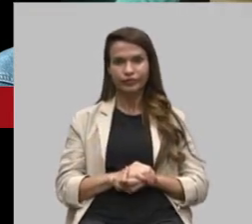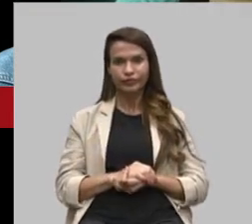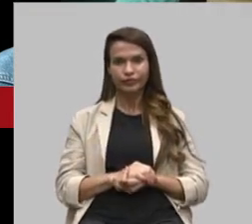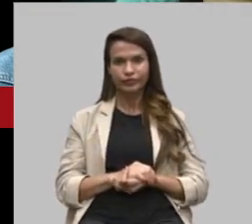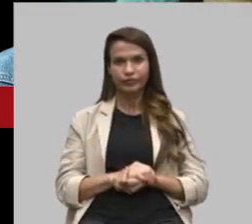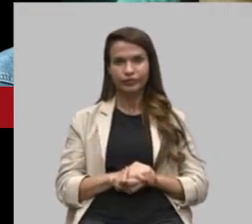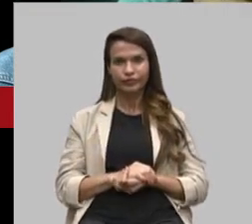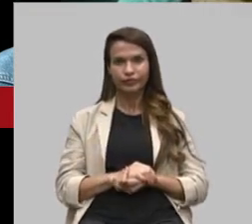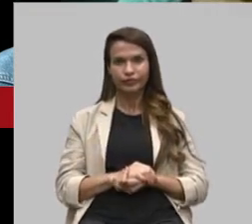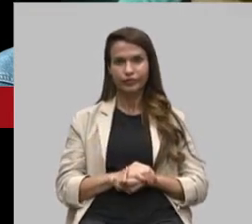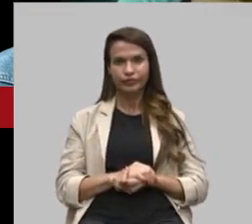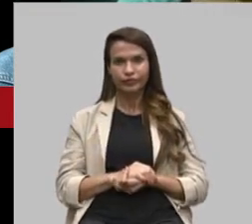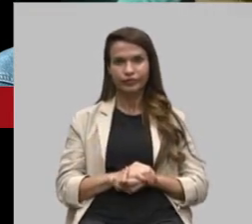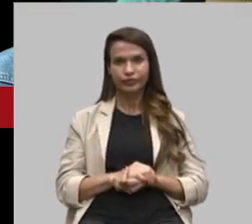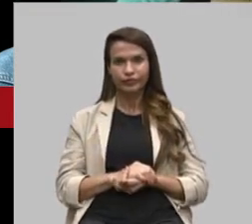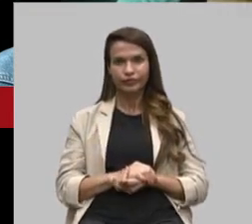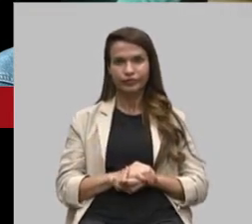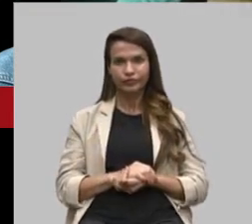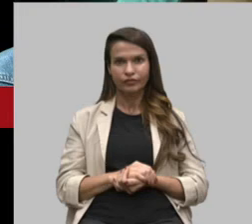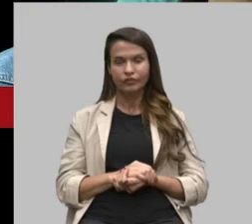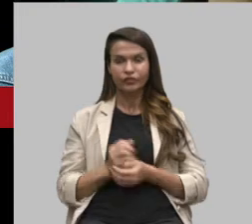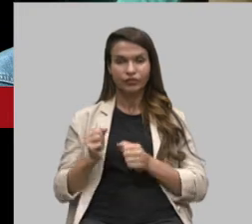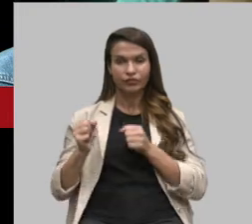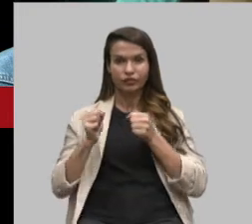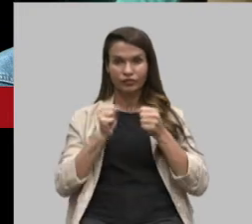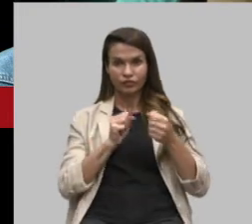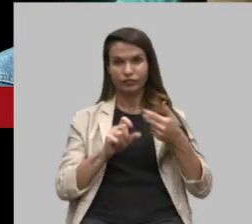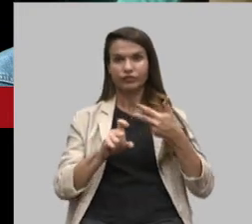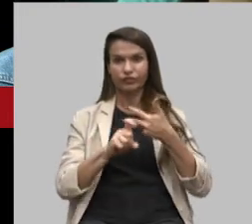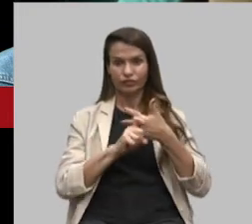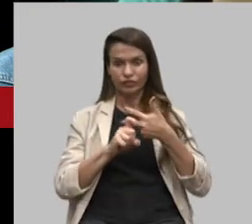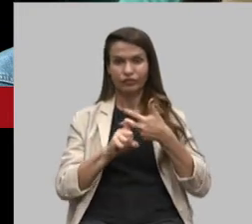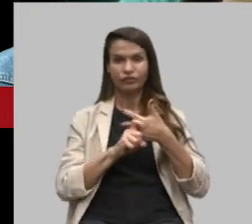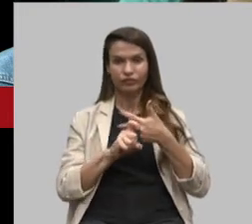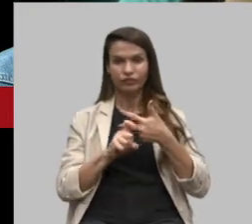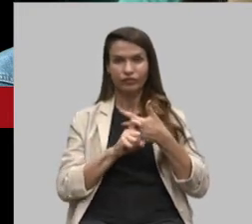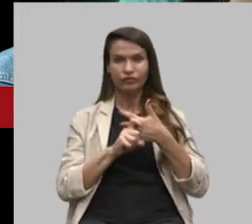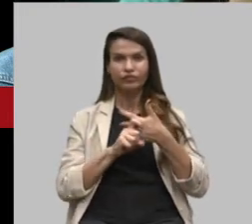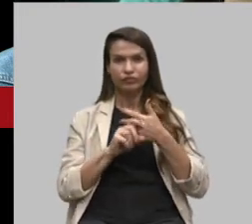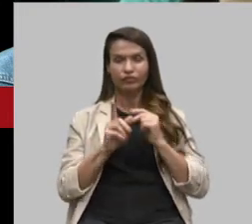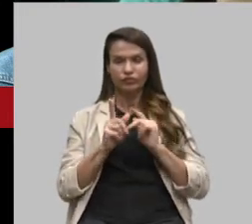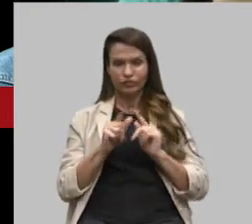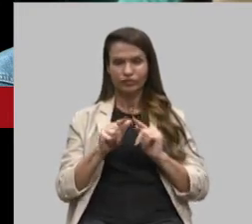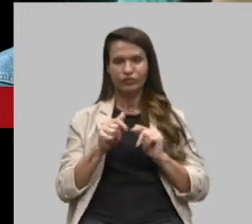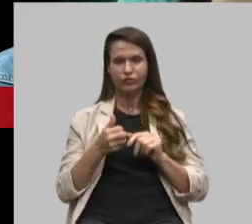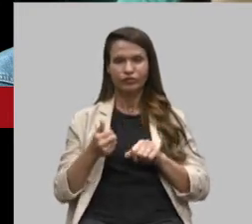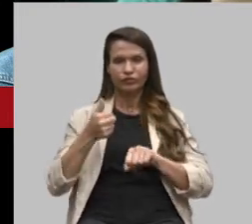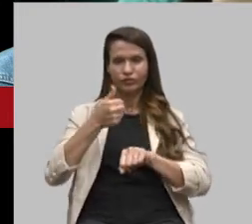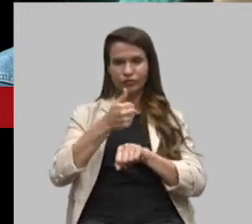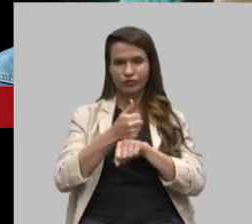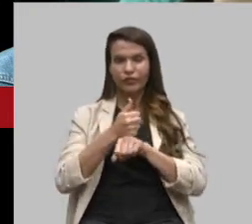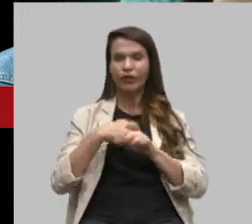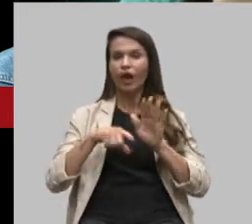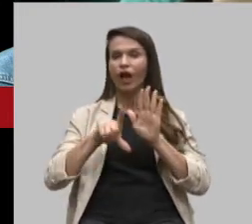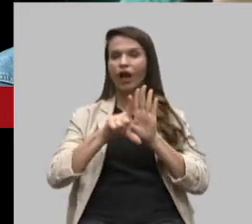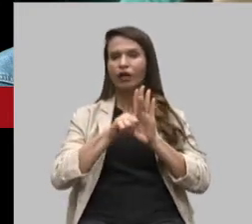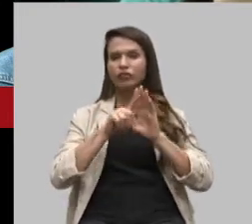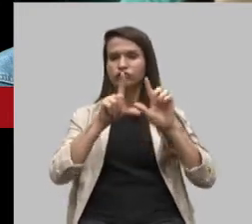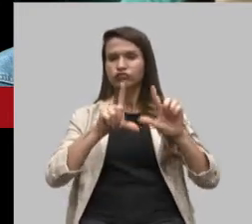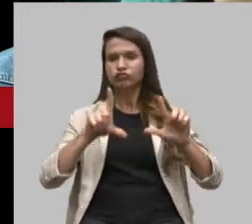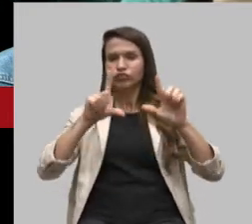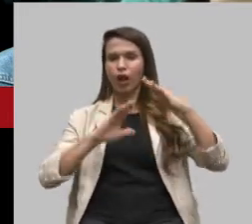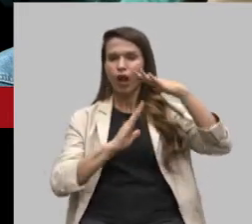Poder Legislativo O Poder Executivo é como se ele fosse um Car a lei é como se fosse a placa do limite de